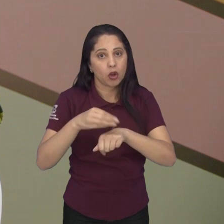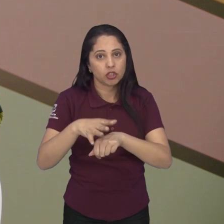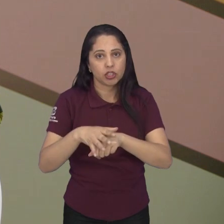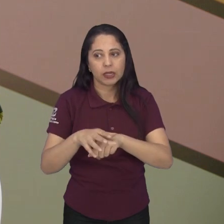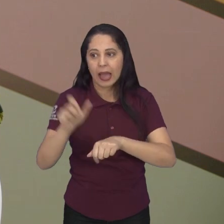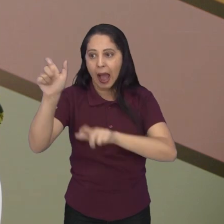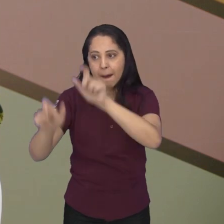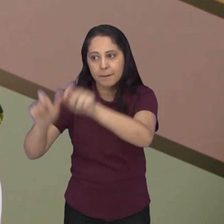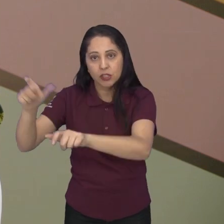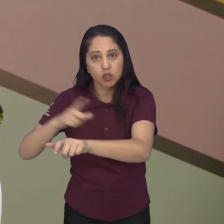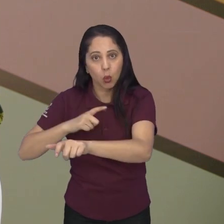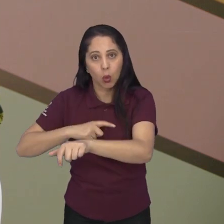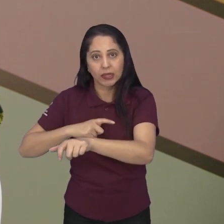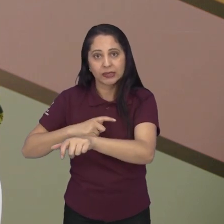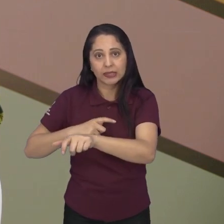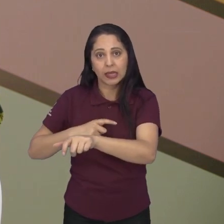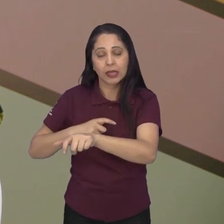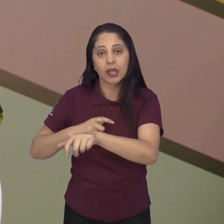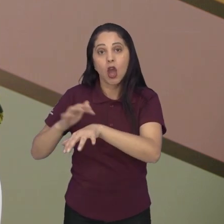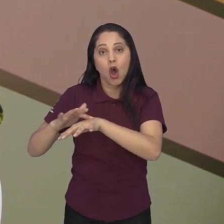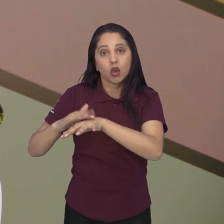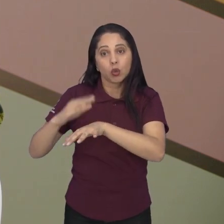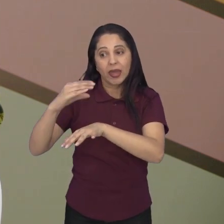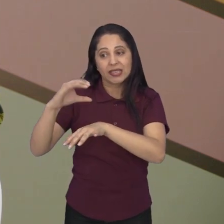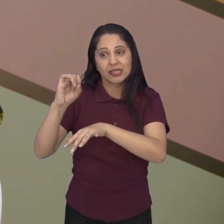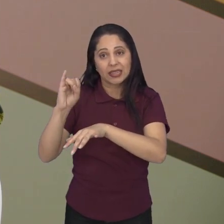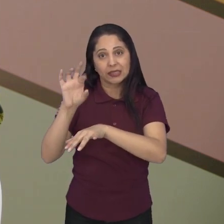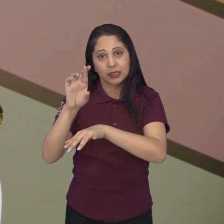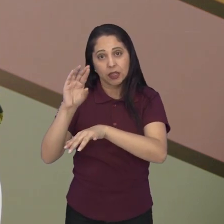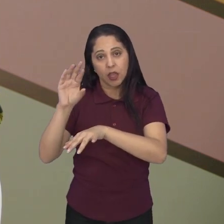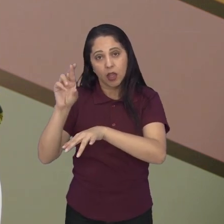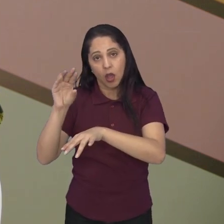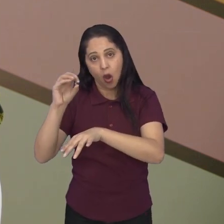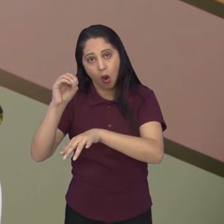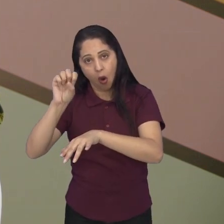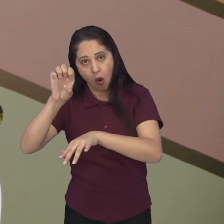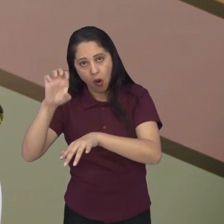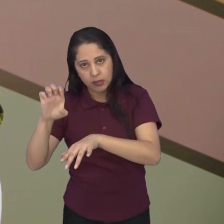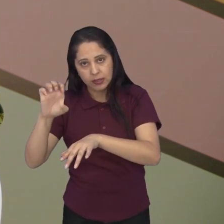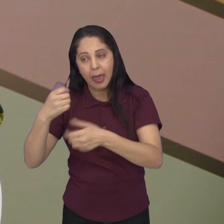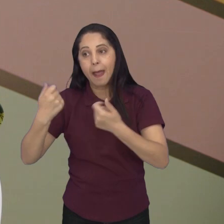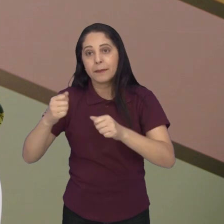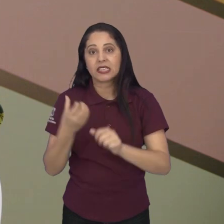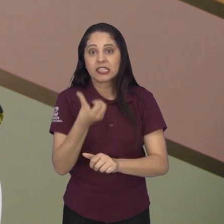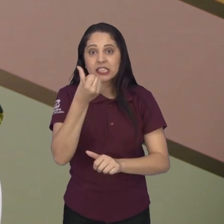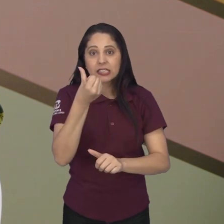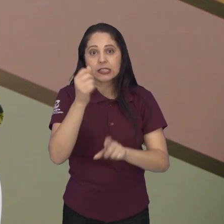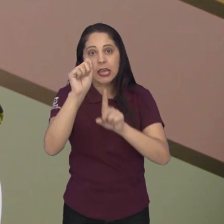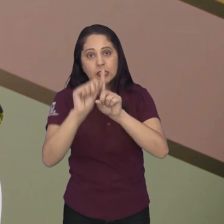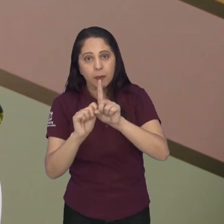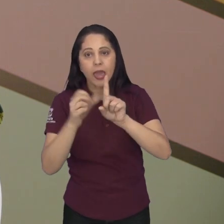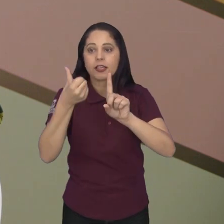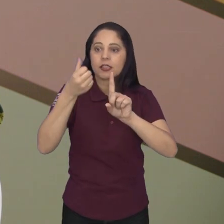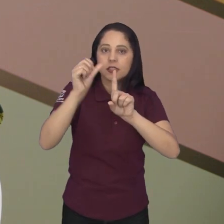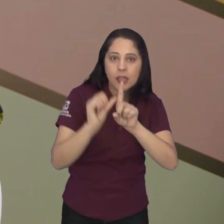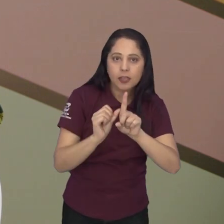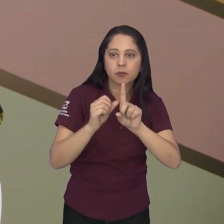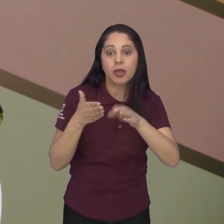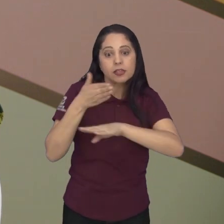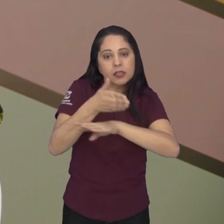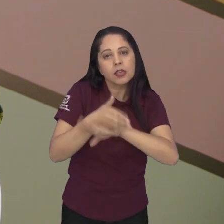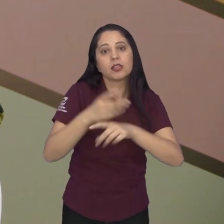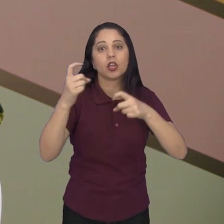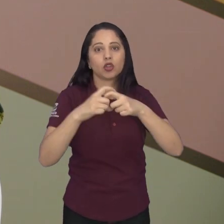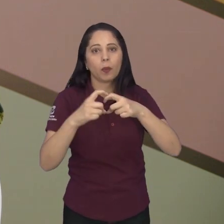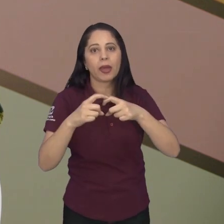consultório, a cada 6 meses, pelo menos, precisa fazer um exame de imagem para a gente proativamente procurar nódulo no fígado